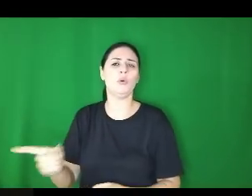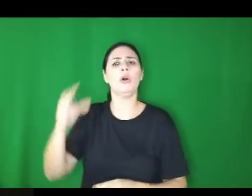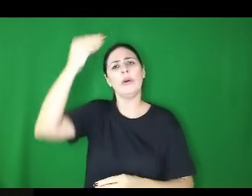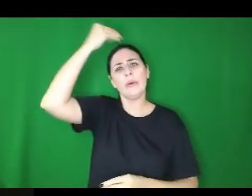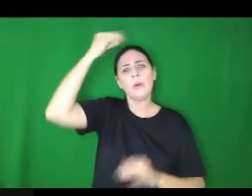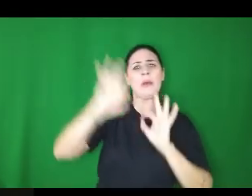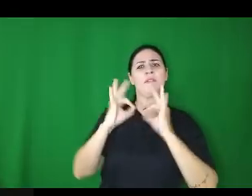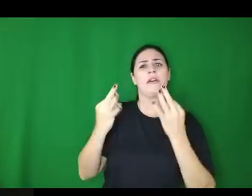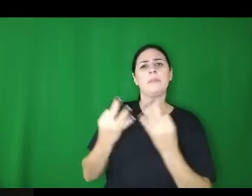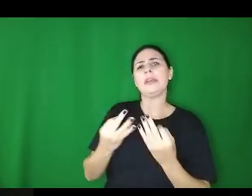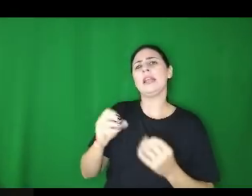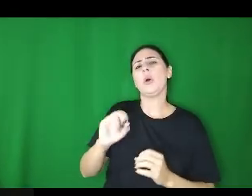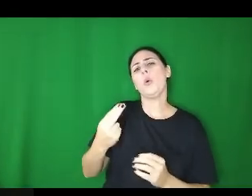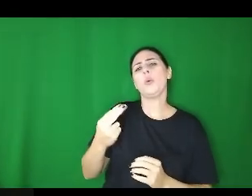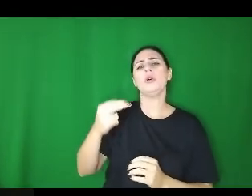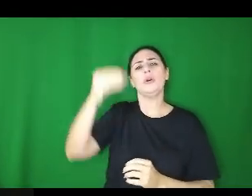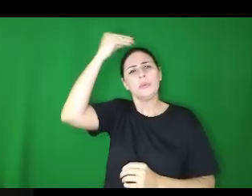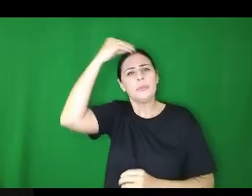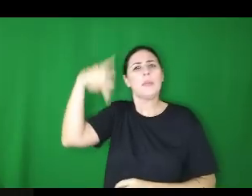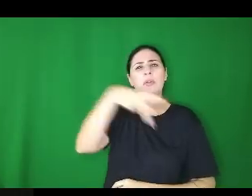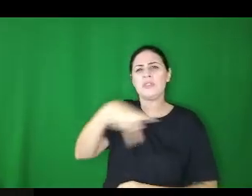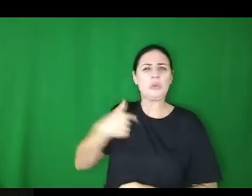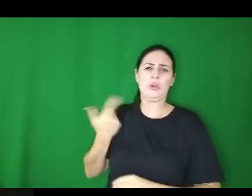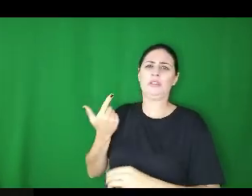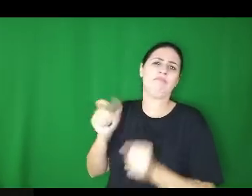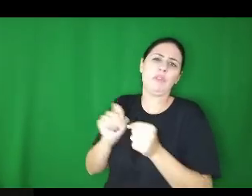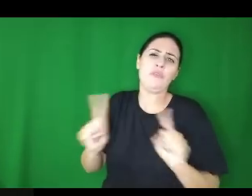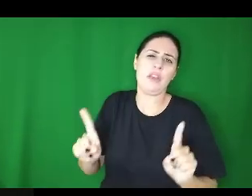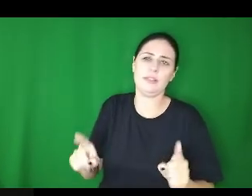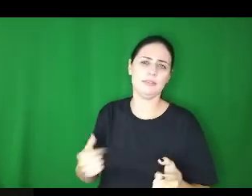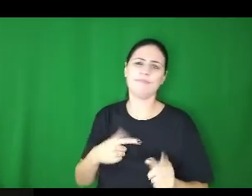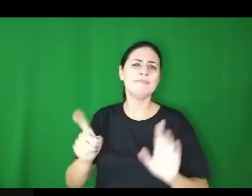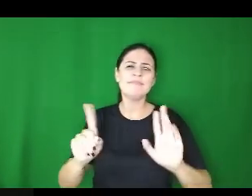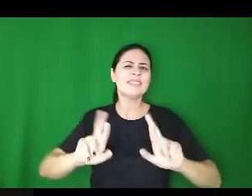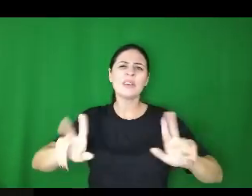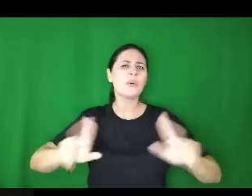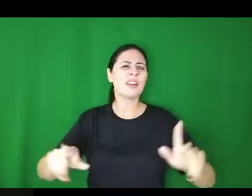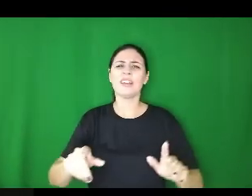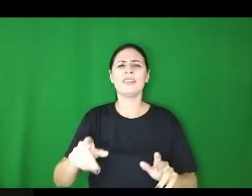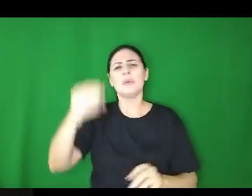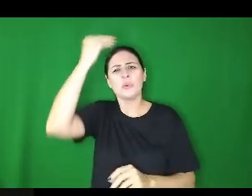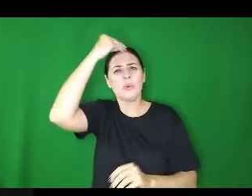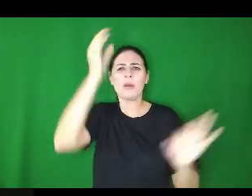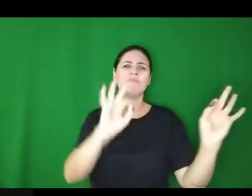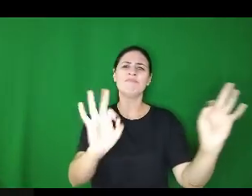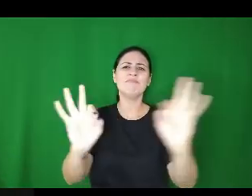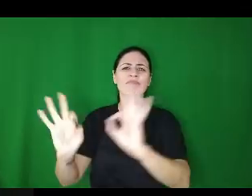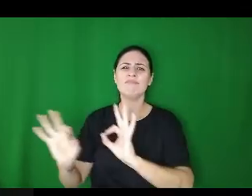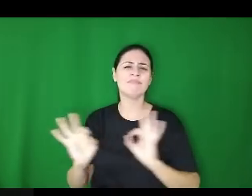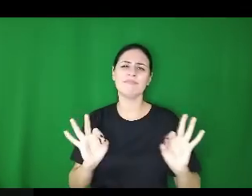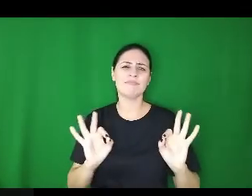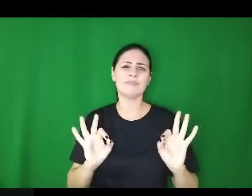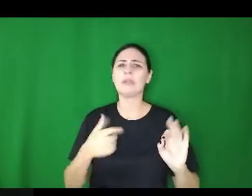que você não sabe a situação que essas famílias estão, de desemprego, de doença, de gente que... Como é que a gente pode exigir uma obrigatoriedade